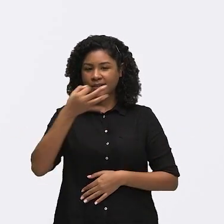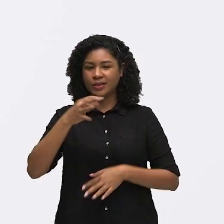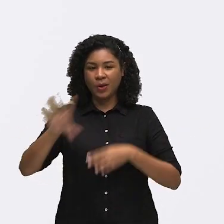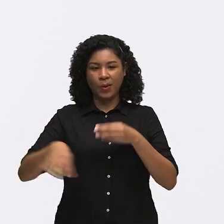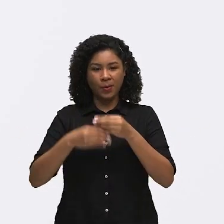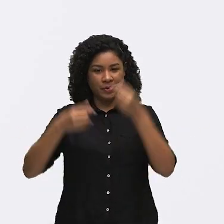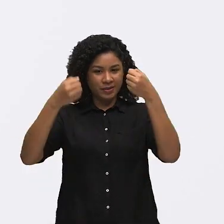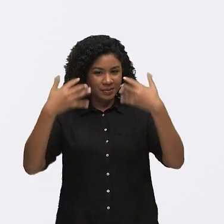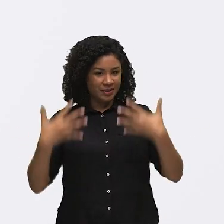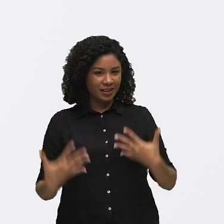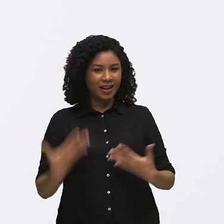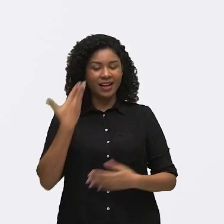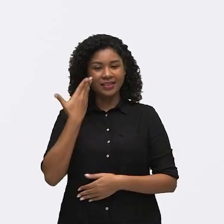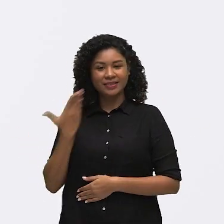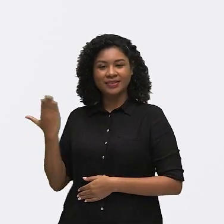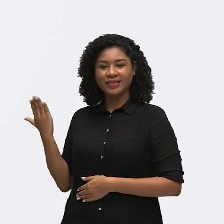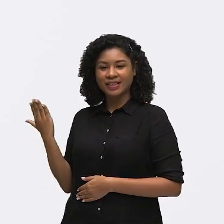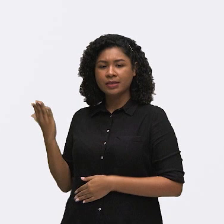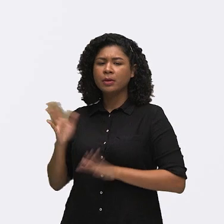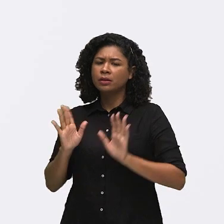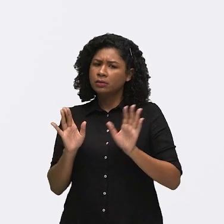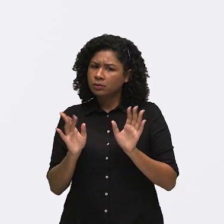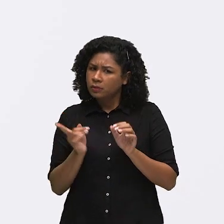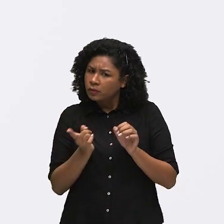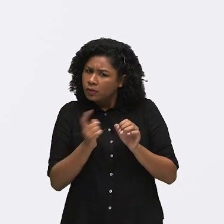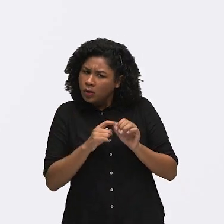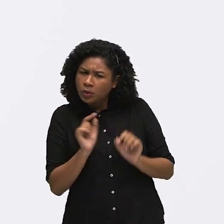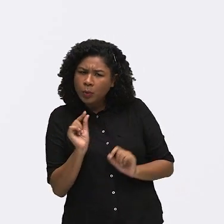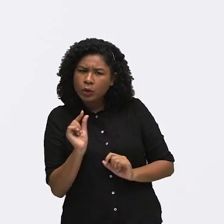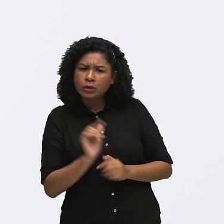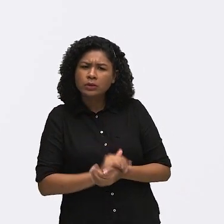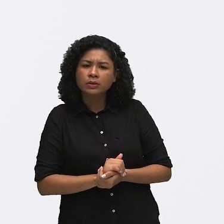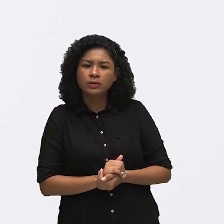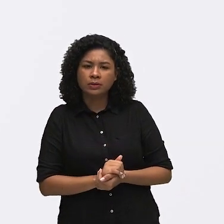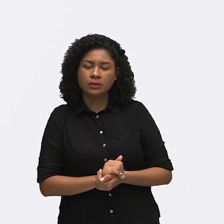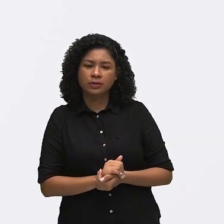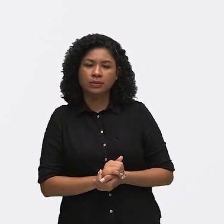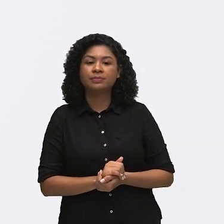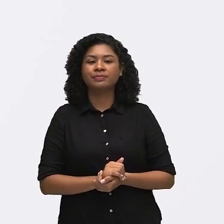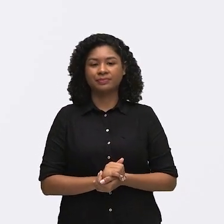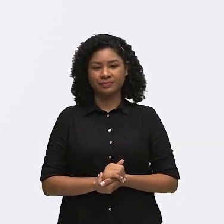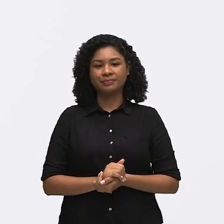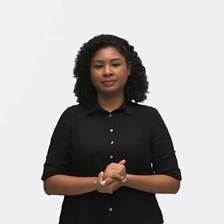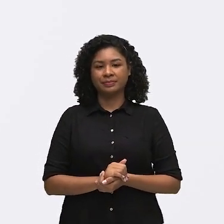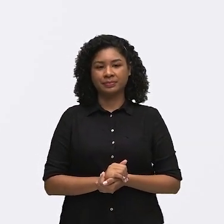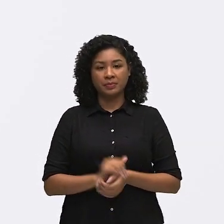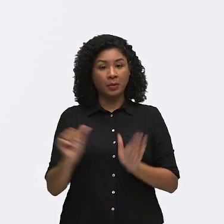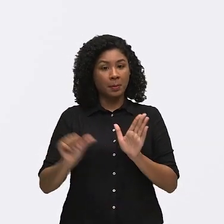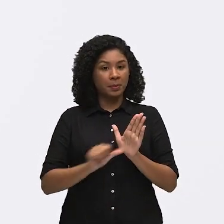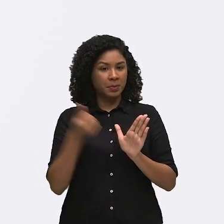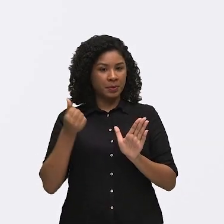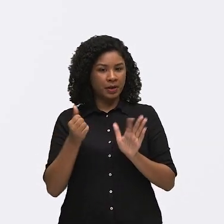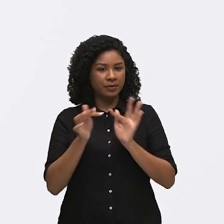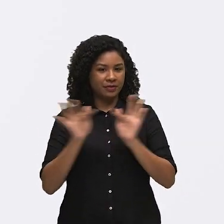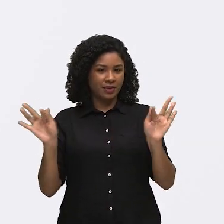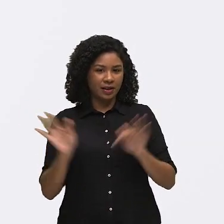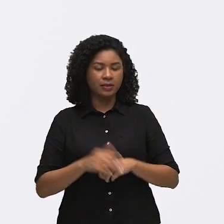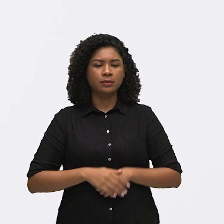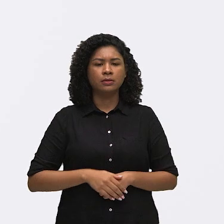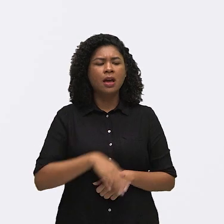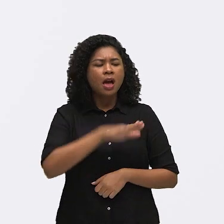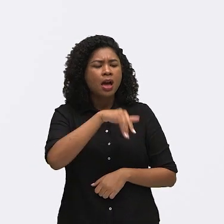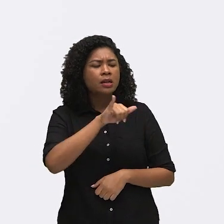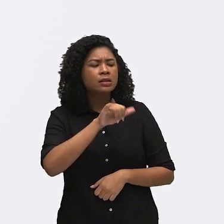está o gabarito aí na tela, mas vamos aqui voltar um pouquinho. Olhem aí. Então, a primeira diz o seguinte: Sael, compre